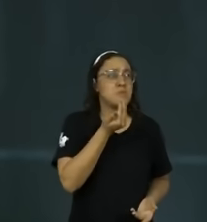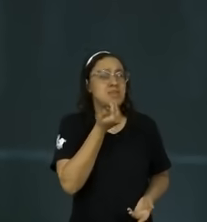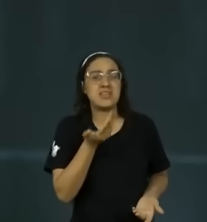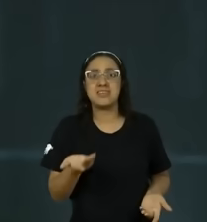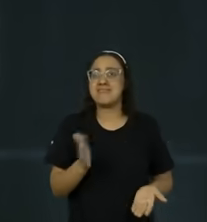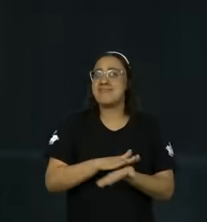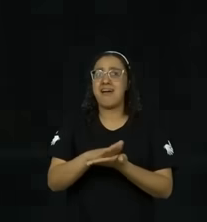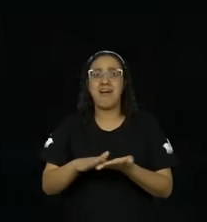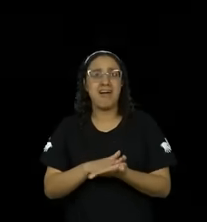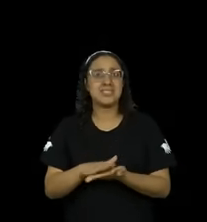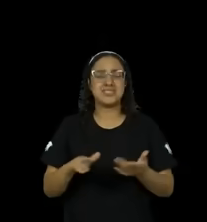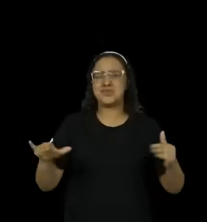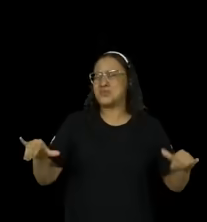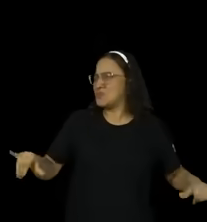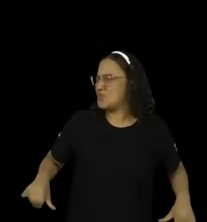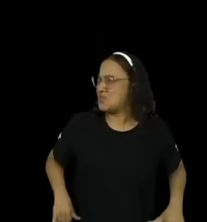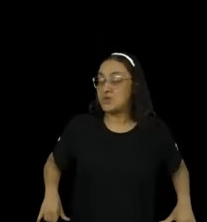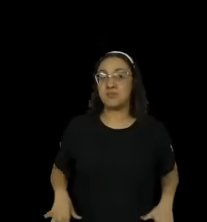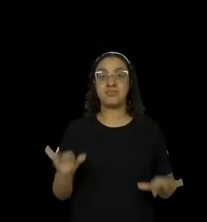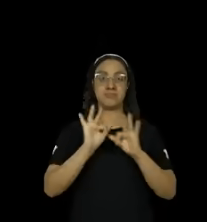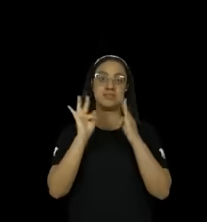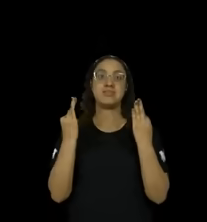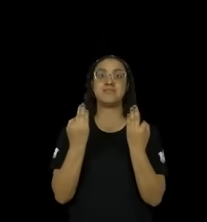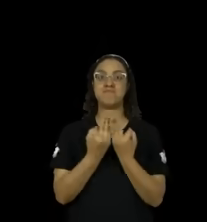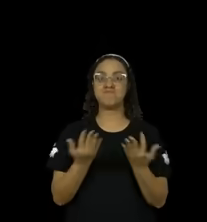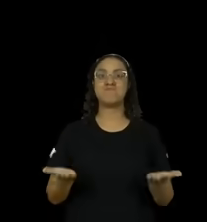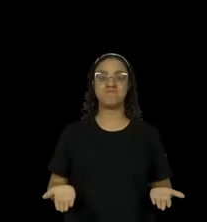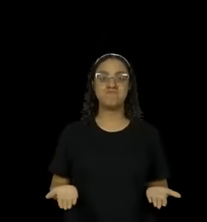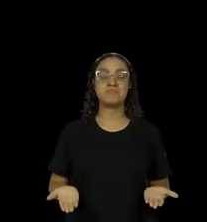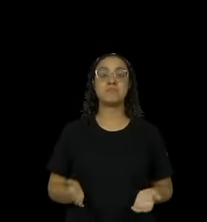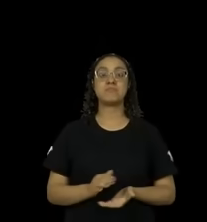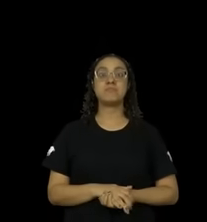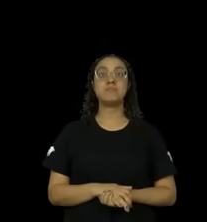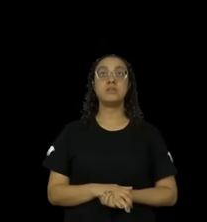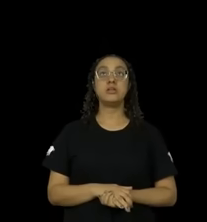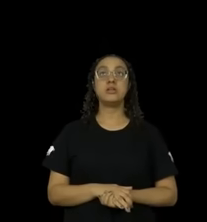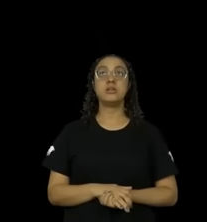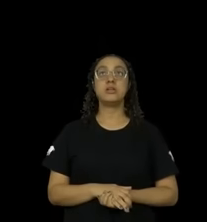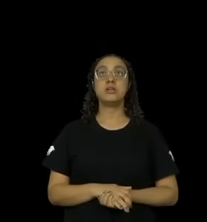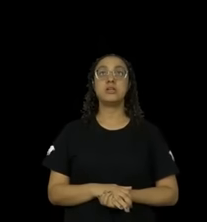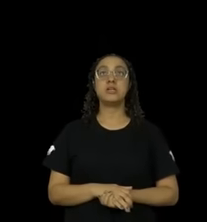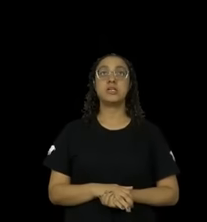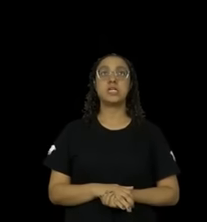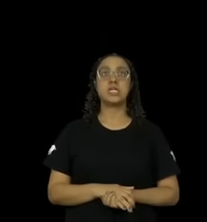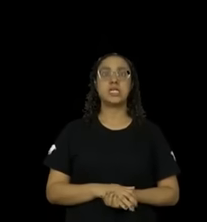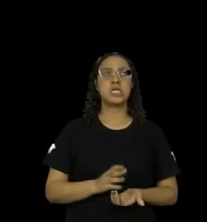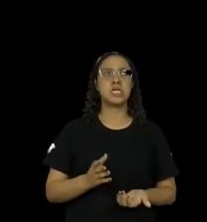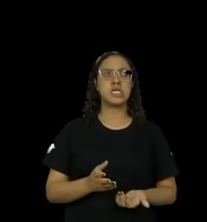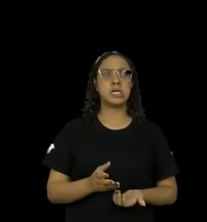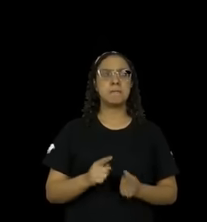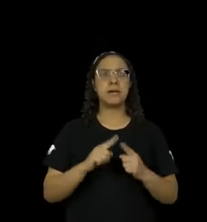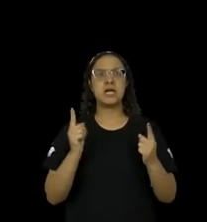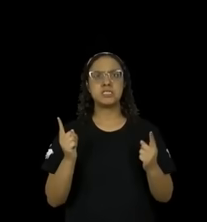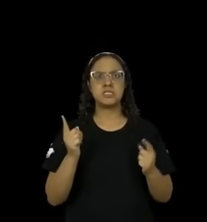como a graça de Deus flui. O caos levando os irmãos traidores a bater na porta do